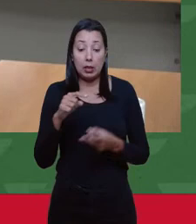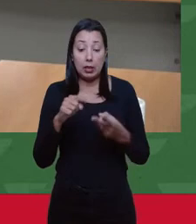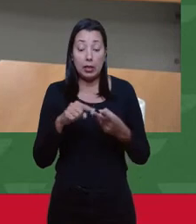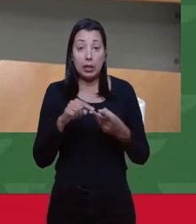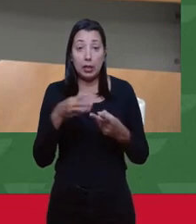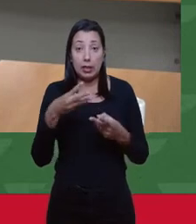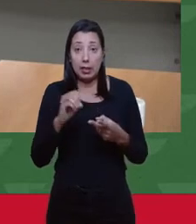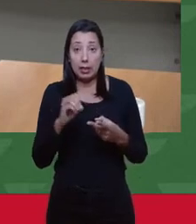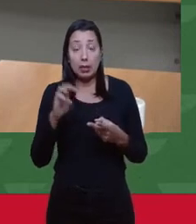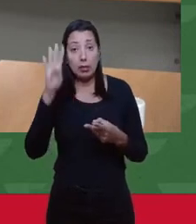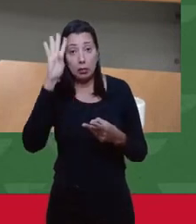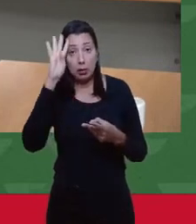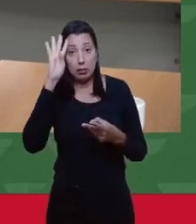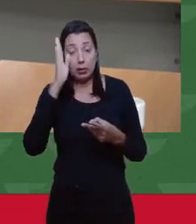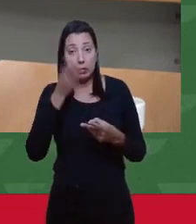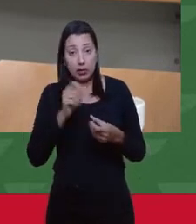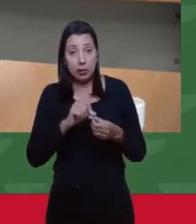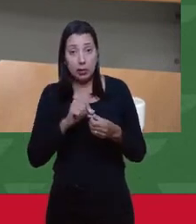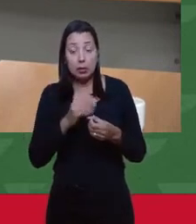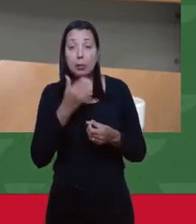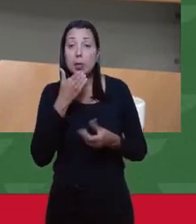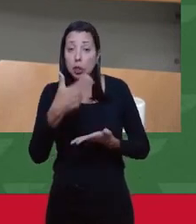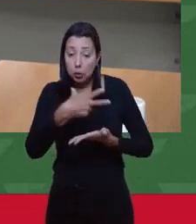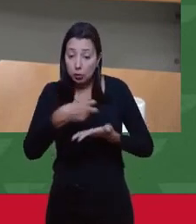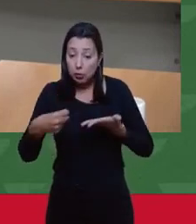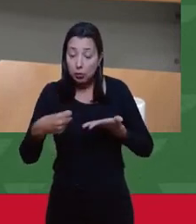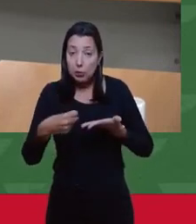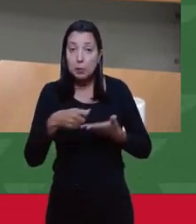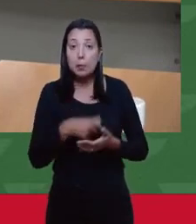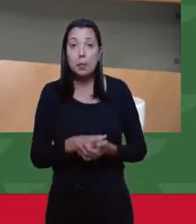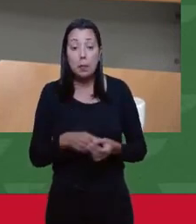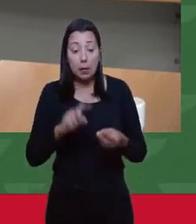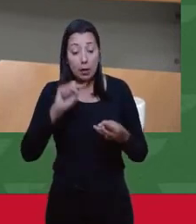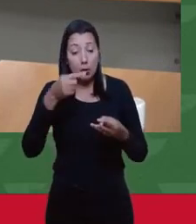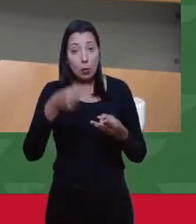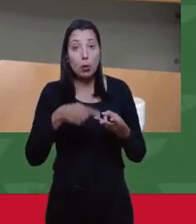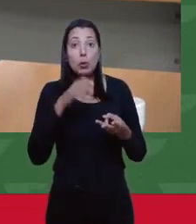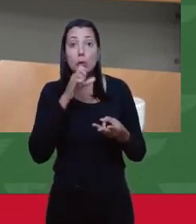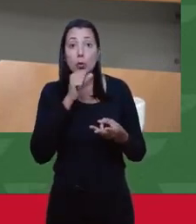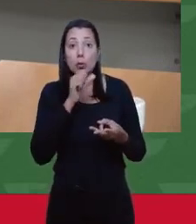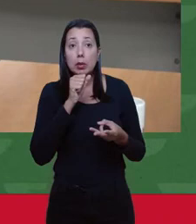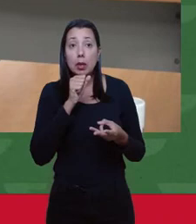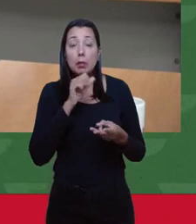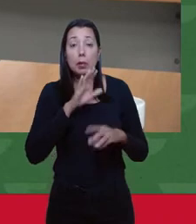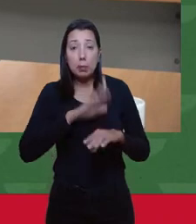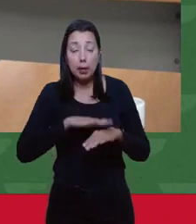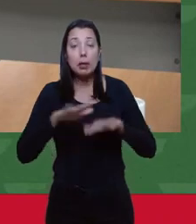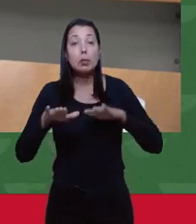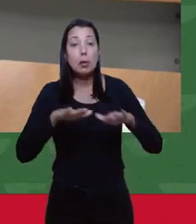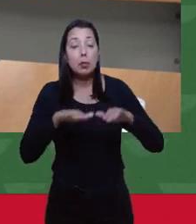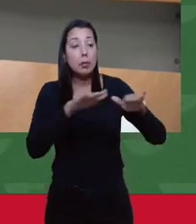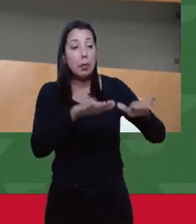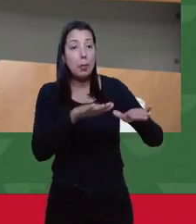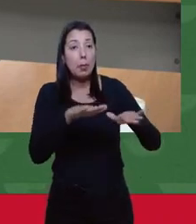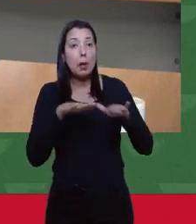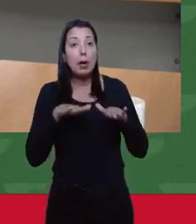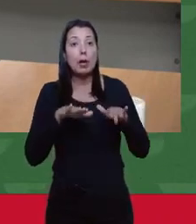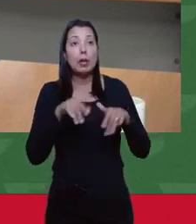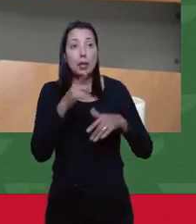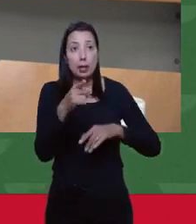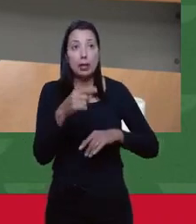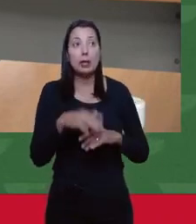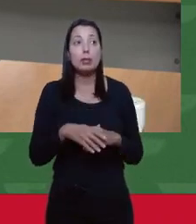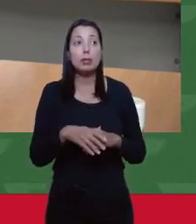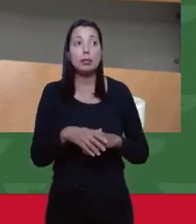30, quarta-feira, onde faremos o super pedido de impeachment, e o próximo sábado, mais mobilizações. E a